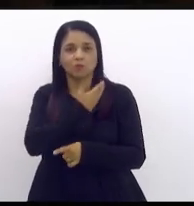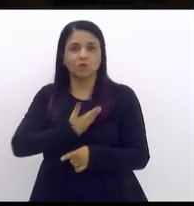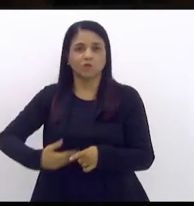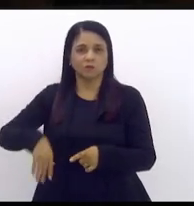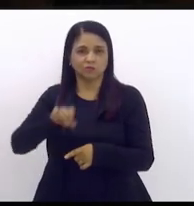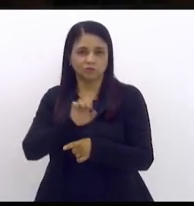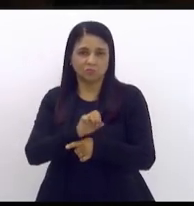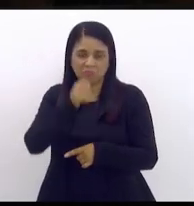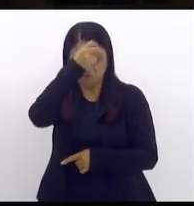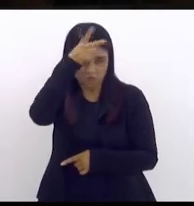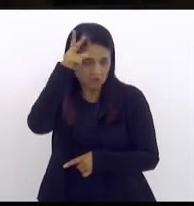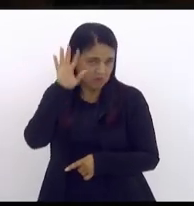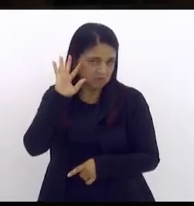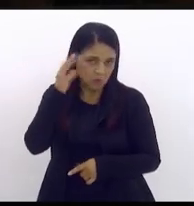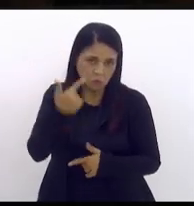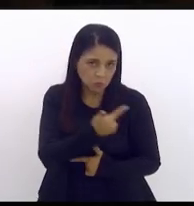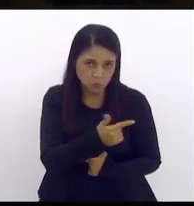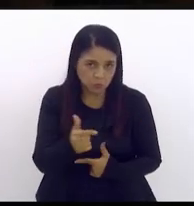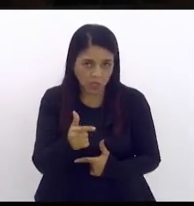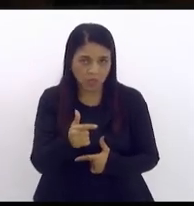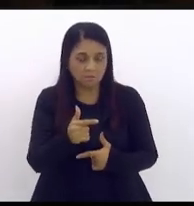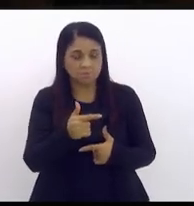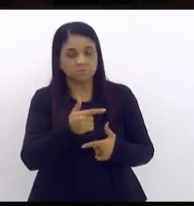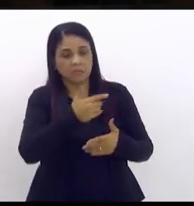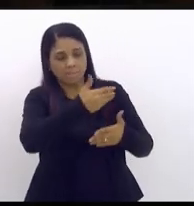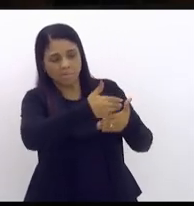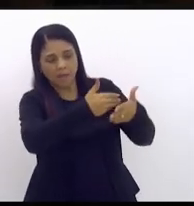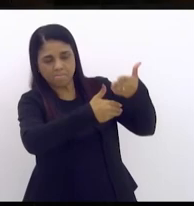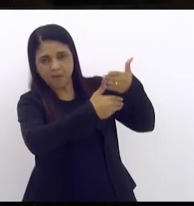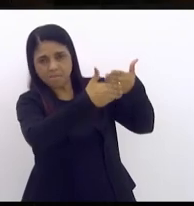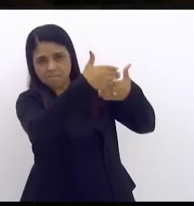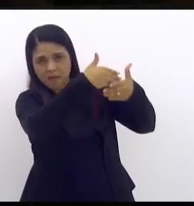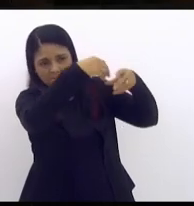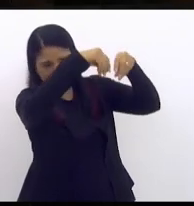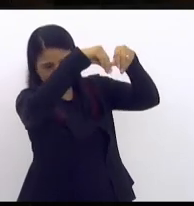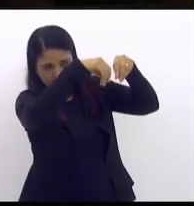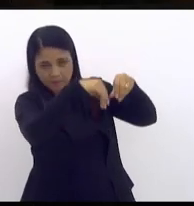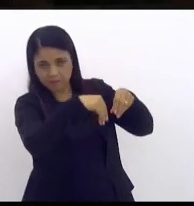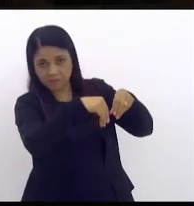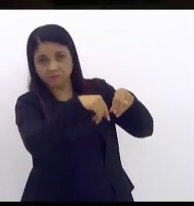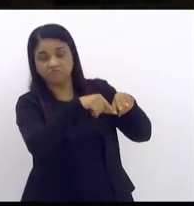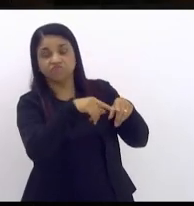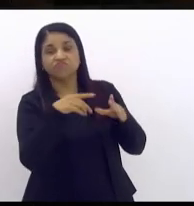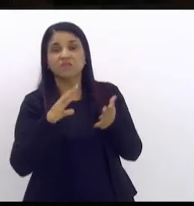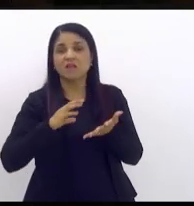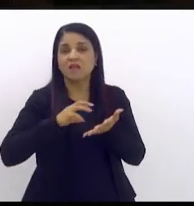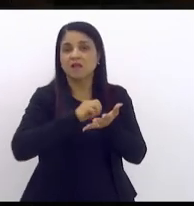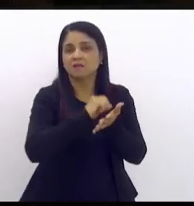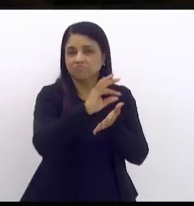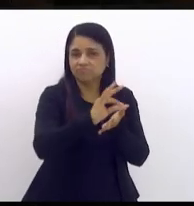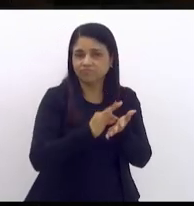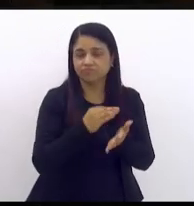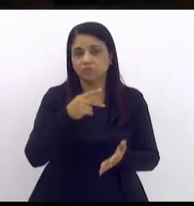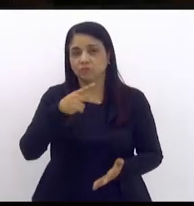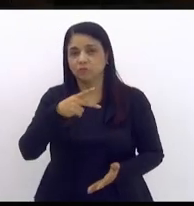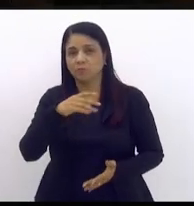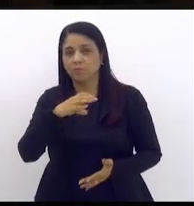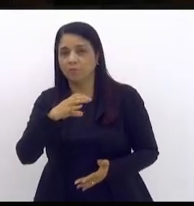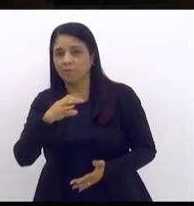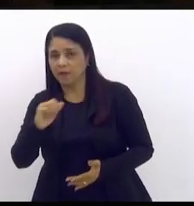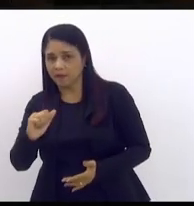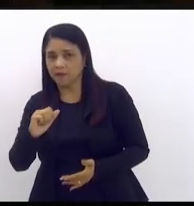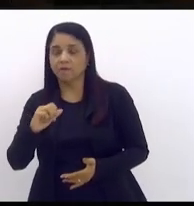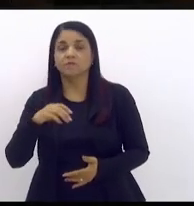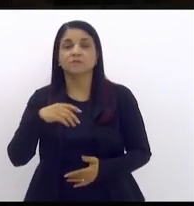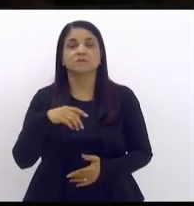até agora não deu solução. Conseguimos aí que fosse feito o cadastro desses projetos no PAC Seleções. Agora vou acompanhar